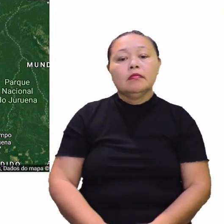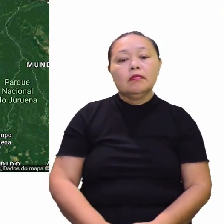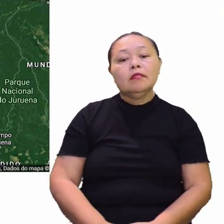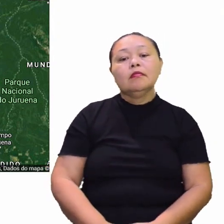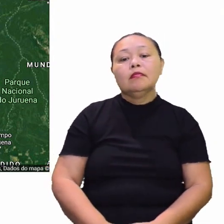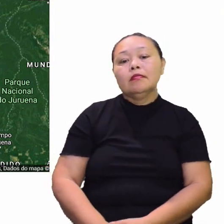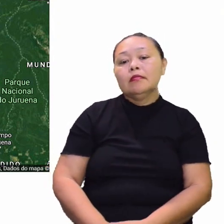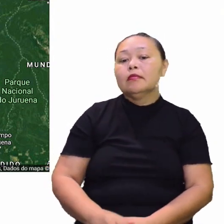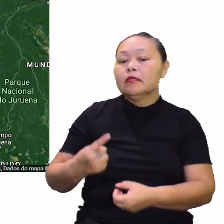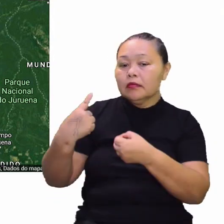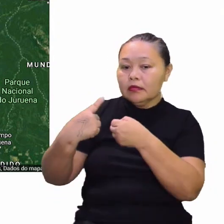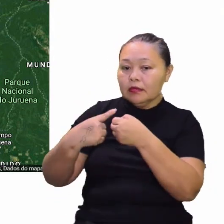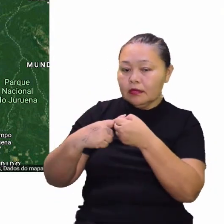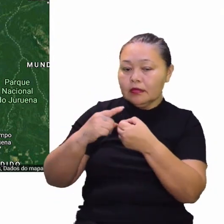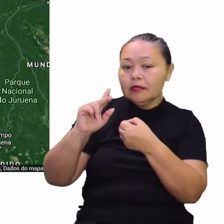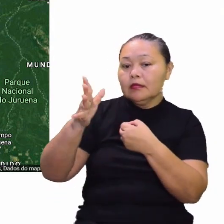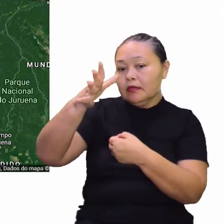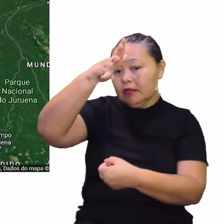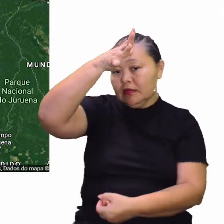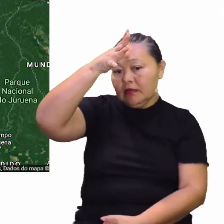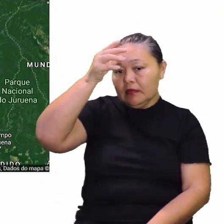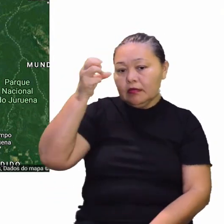Chega em Manicoré.